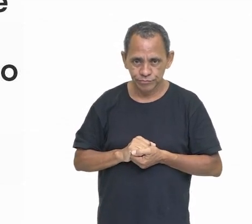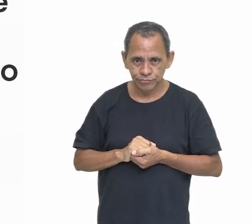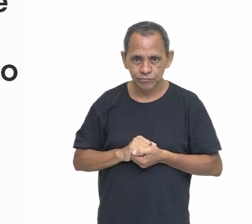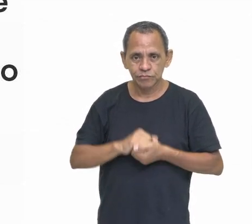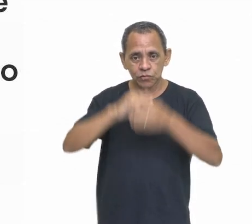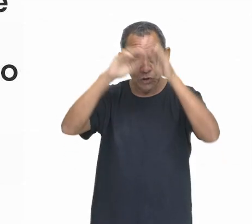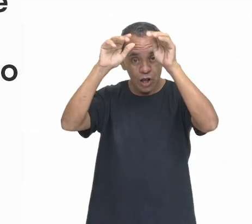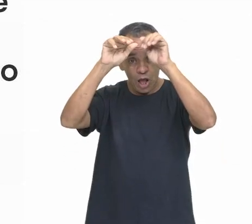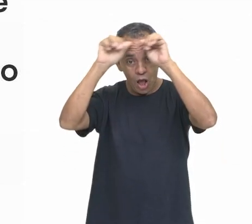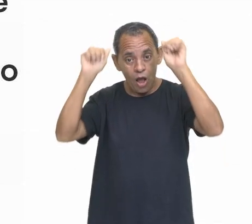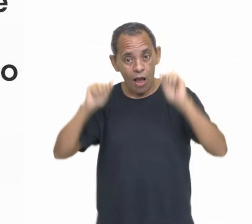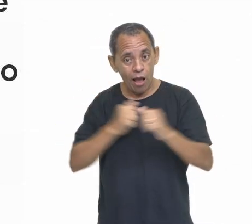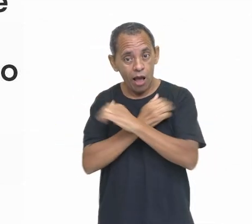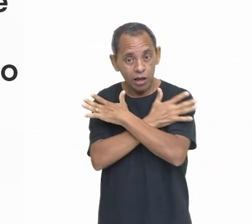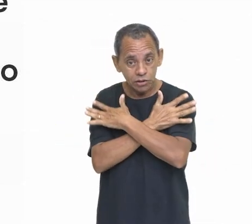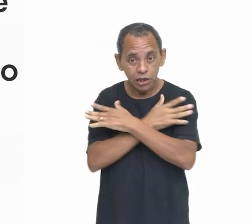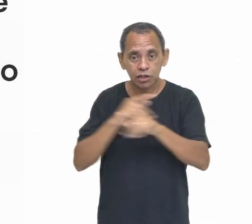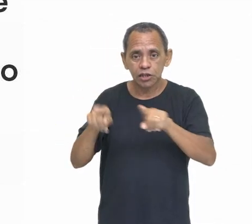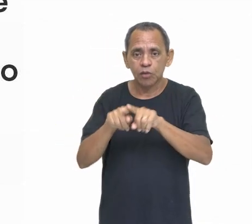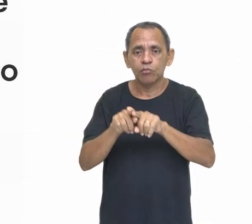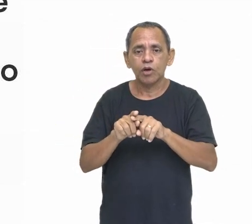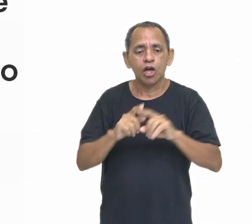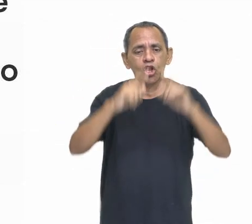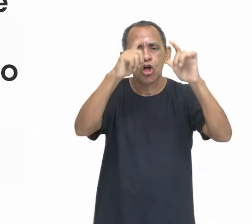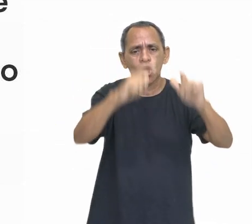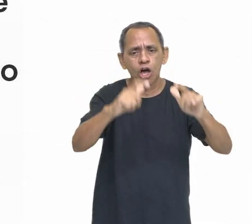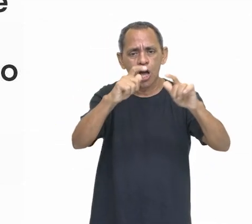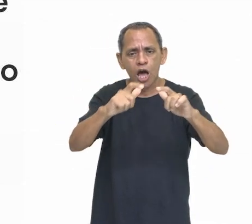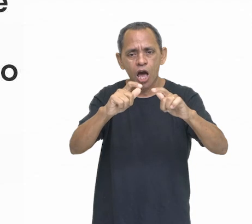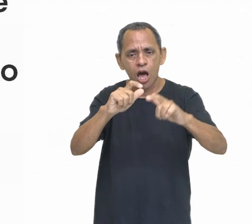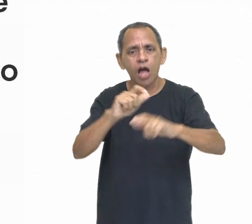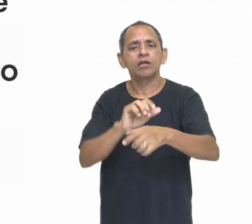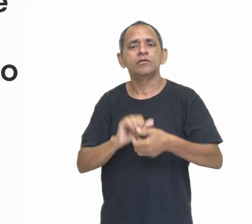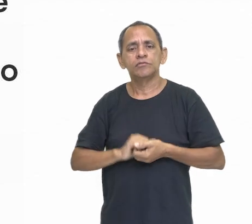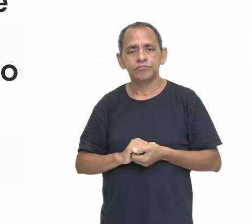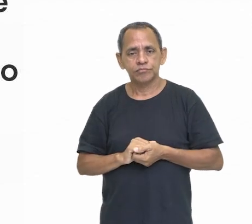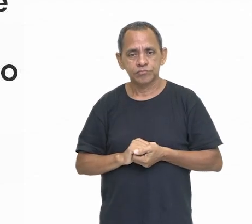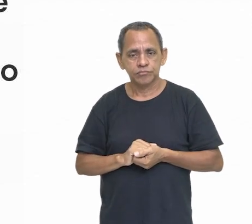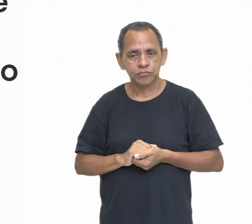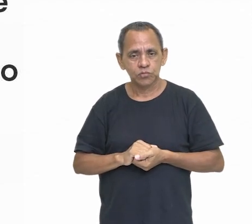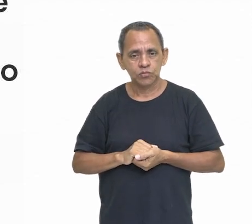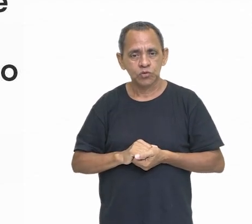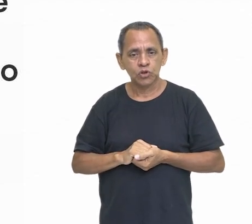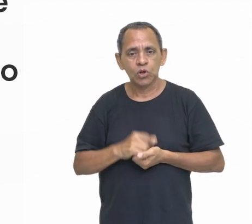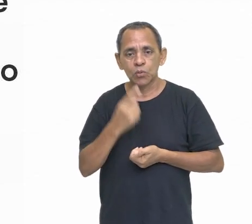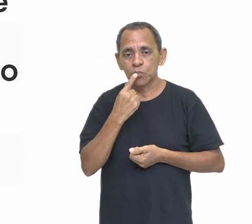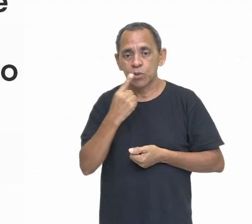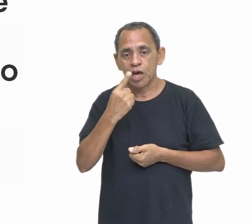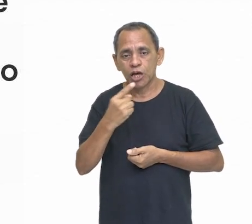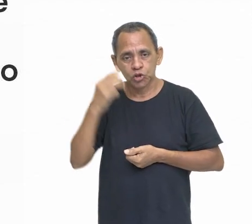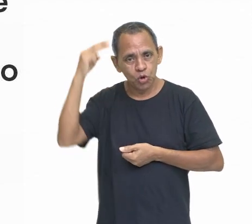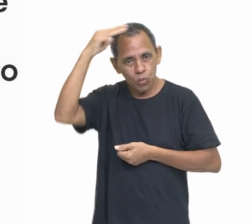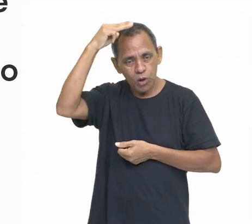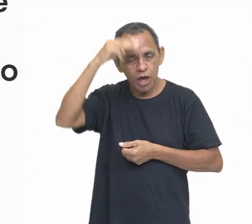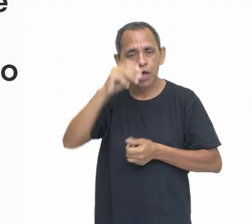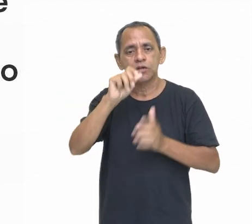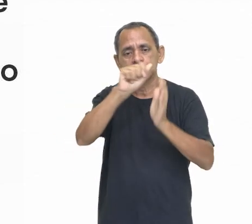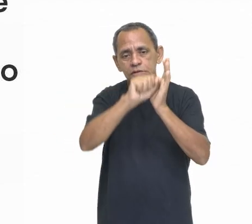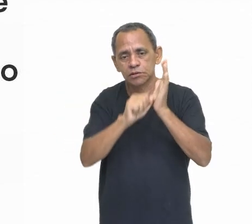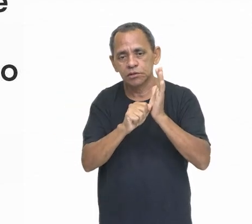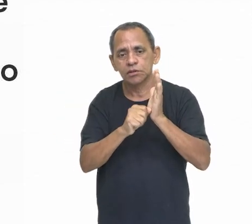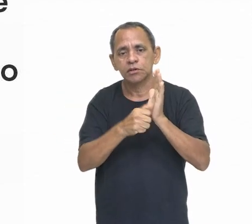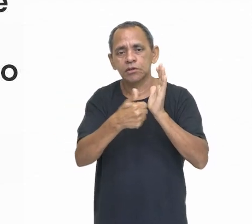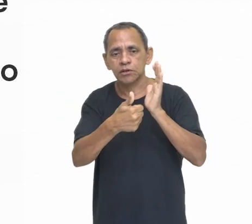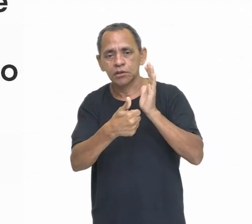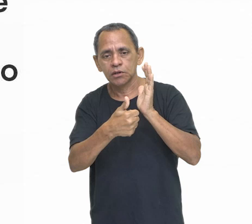astecas, eles floresceram ali no Vale do México, né, entre os séculos XIV e XVI,